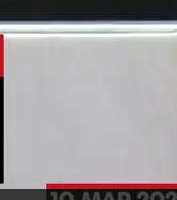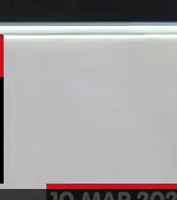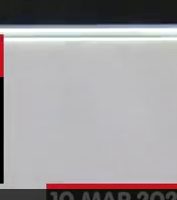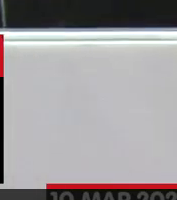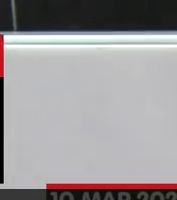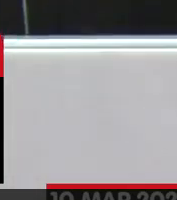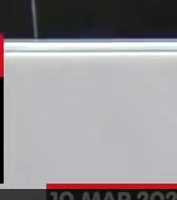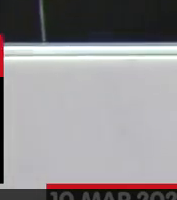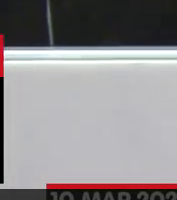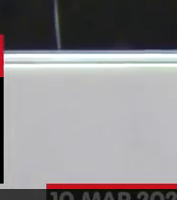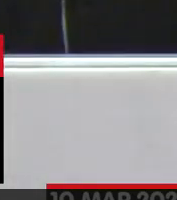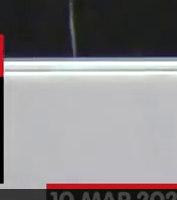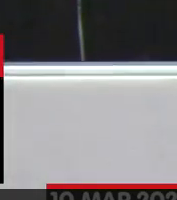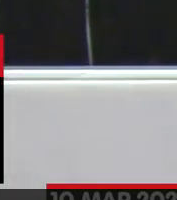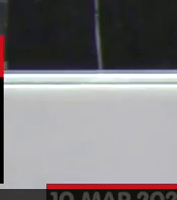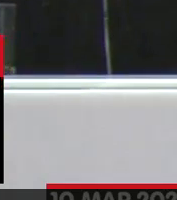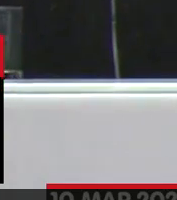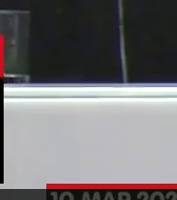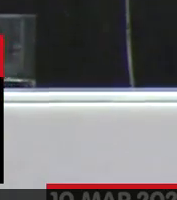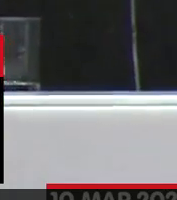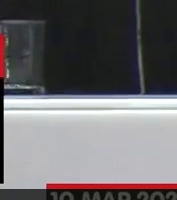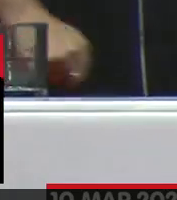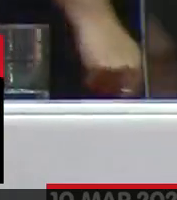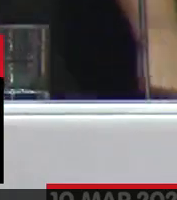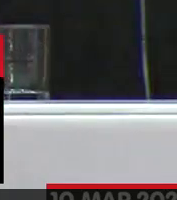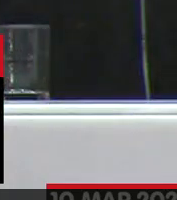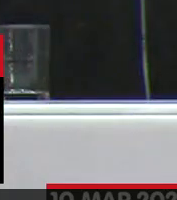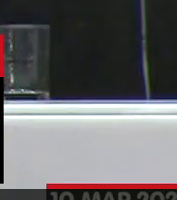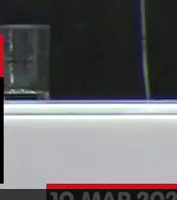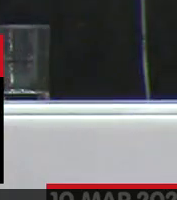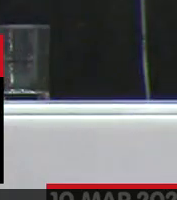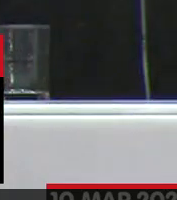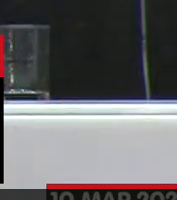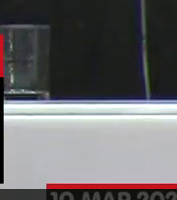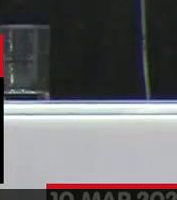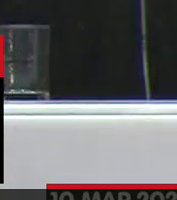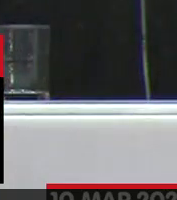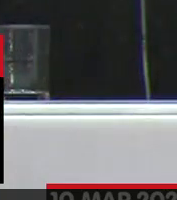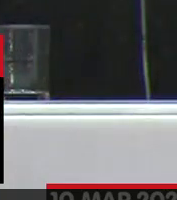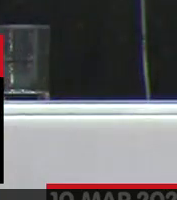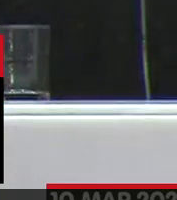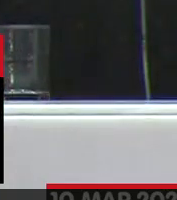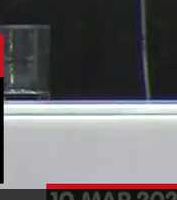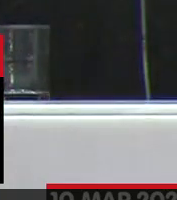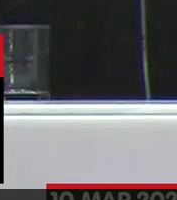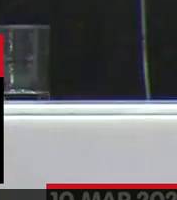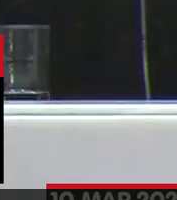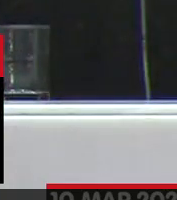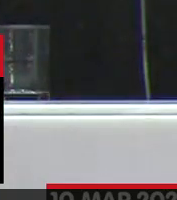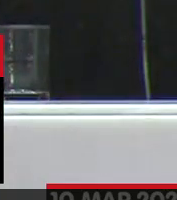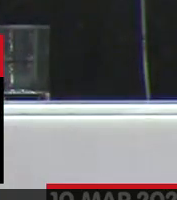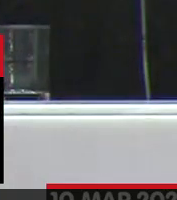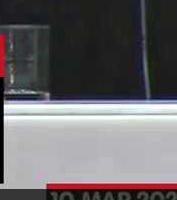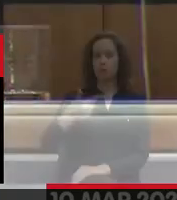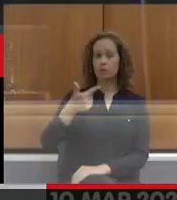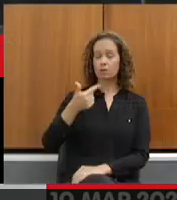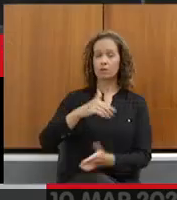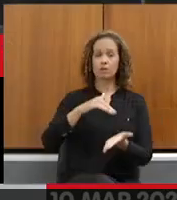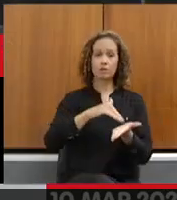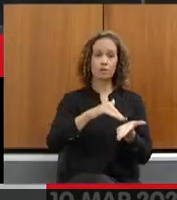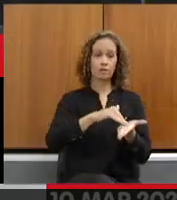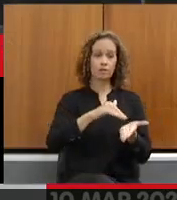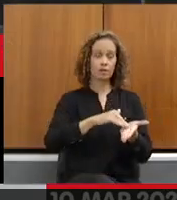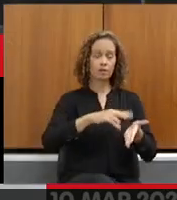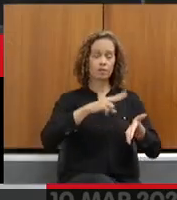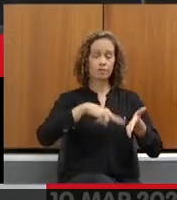pela deputada Laura Serrano vamos acompanhar o deputado Bernardo mucida segundo o secretário a doc